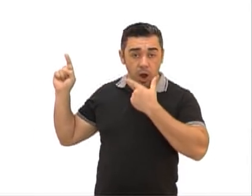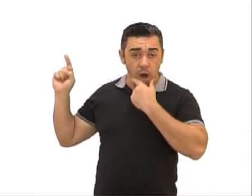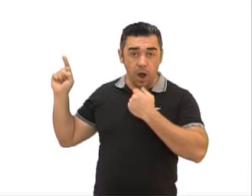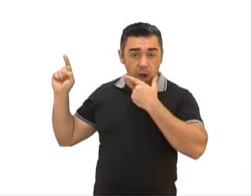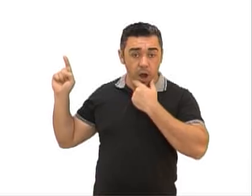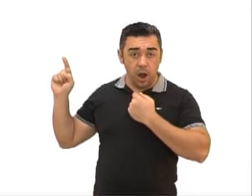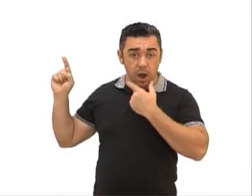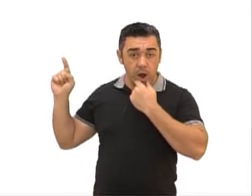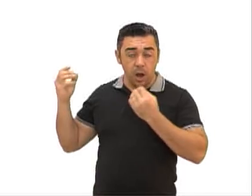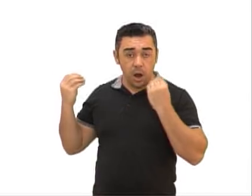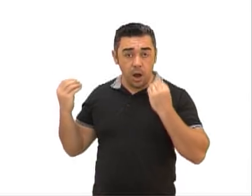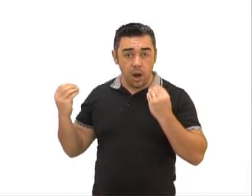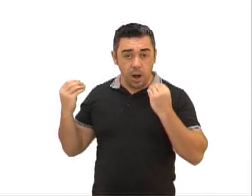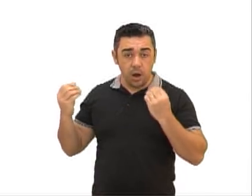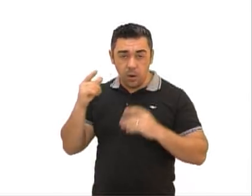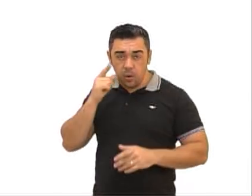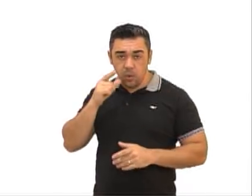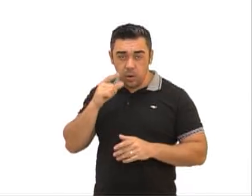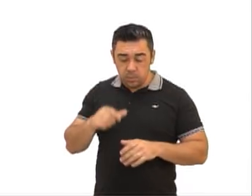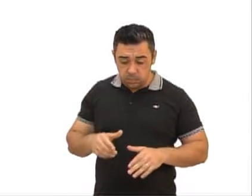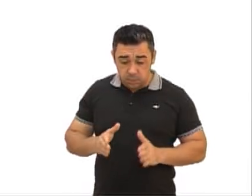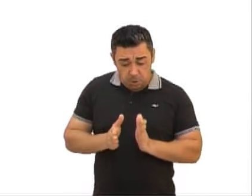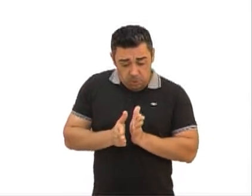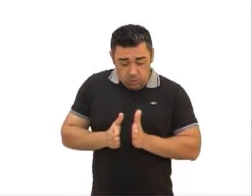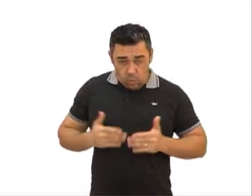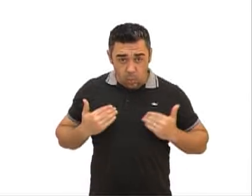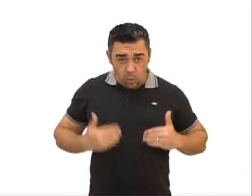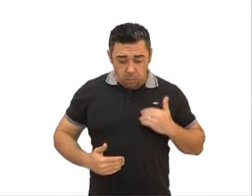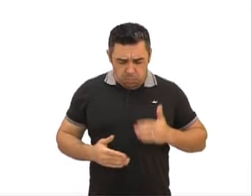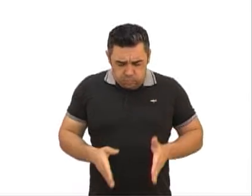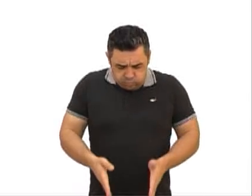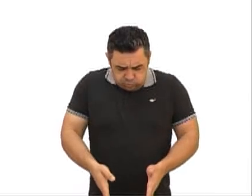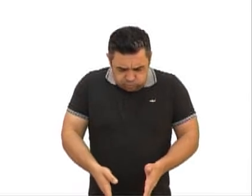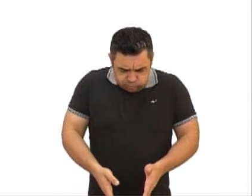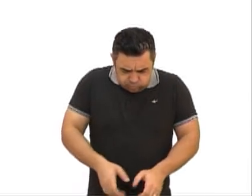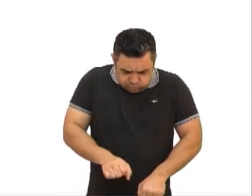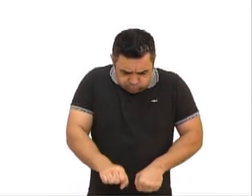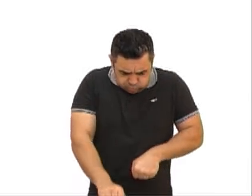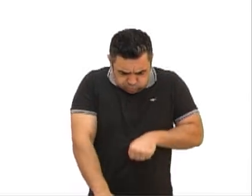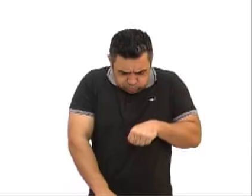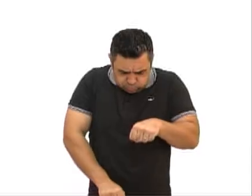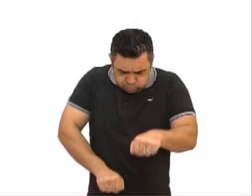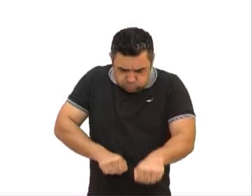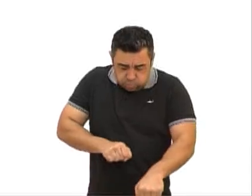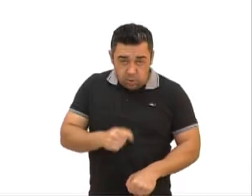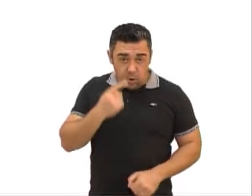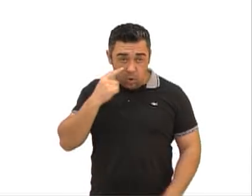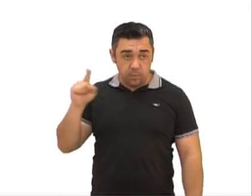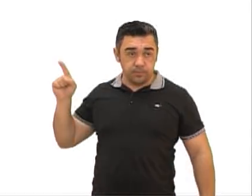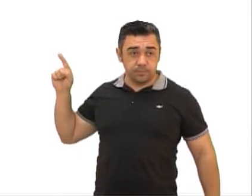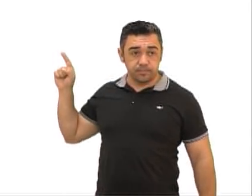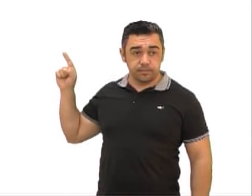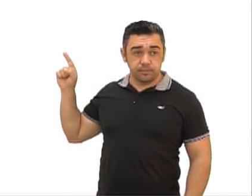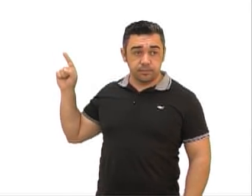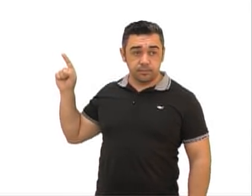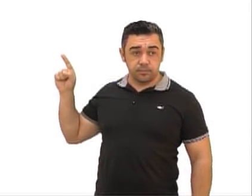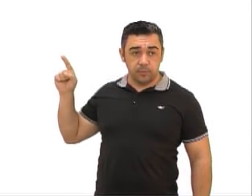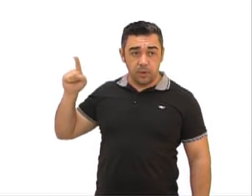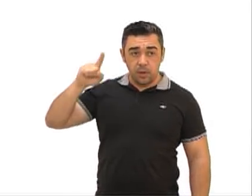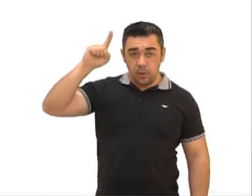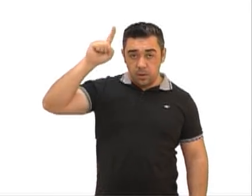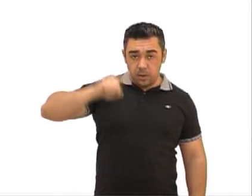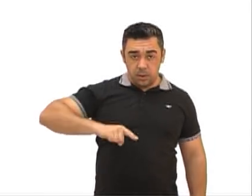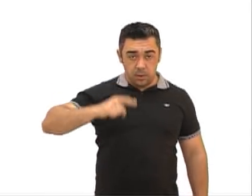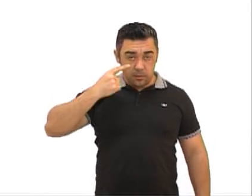ali, ele está bem retinho, como se fosse uma linha única, ó, entre o aparelho, é